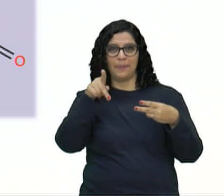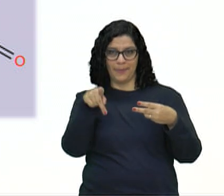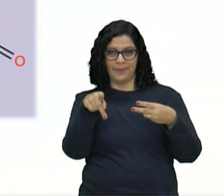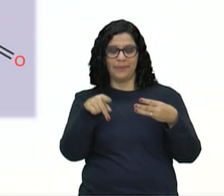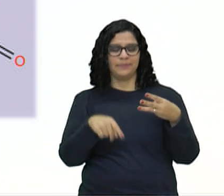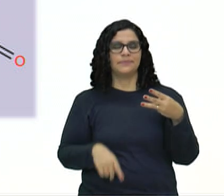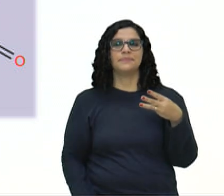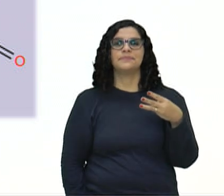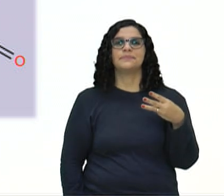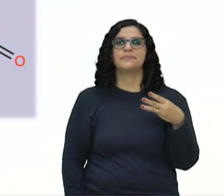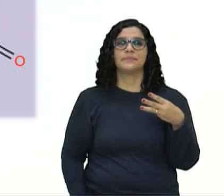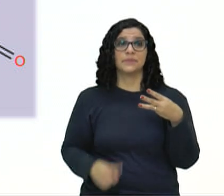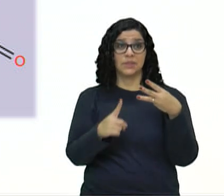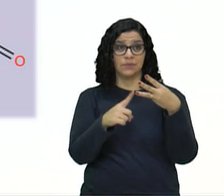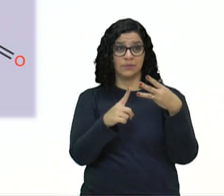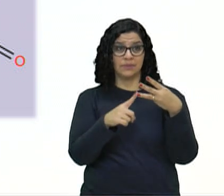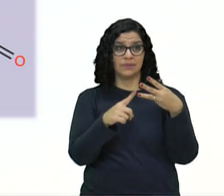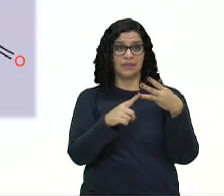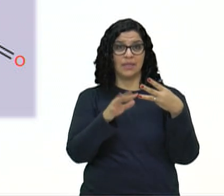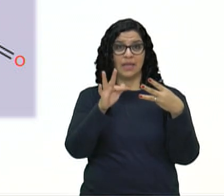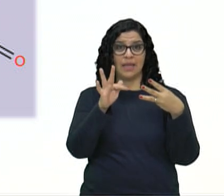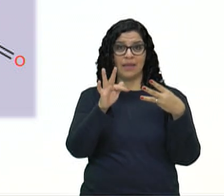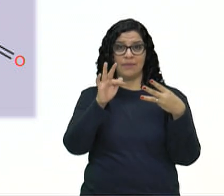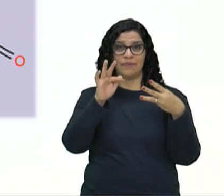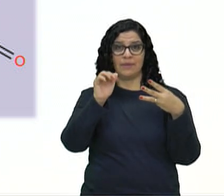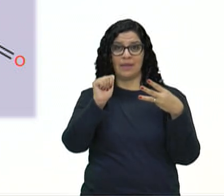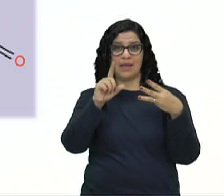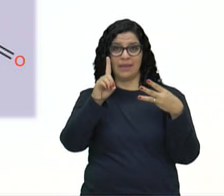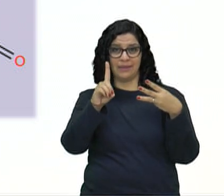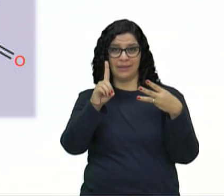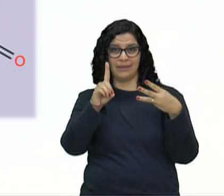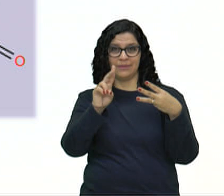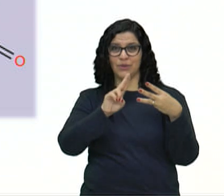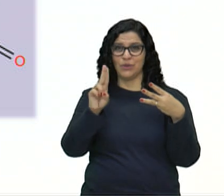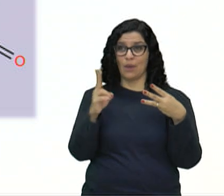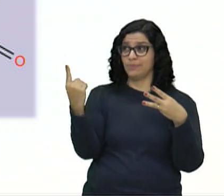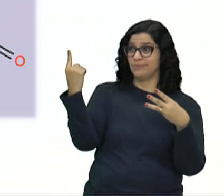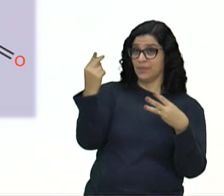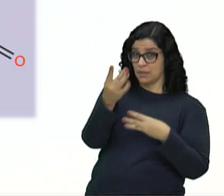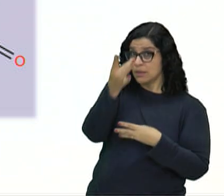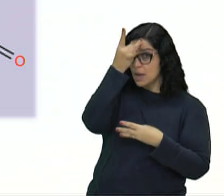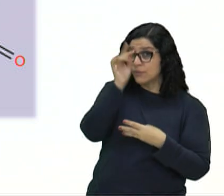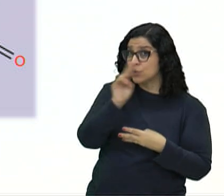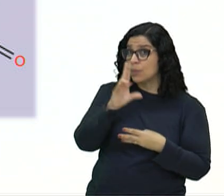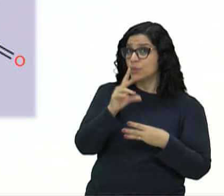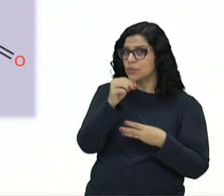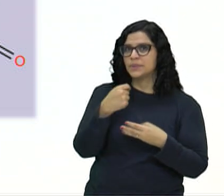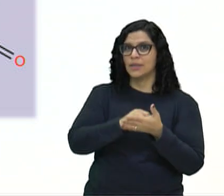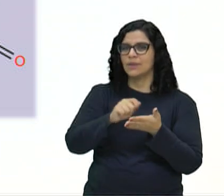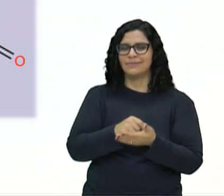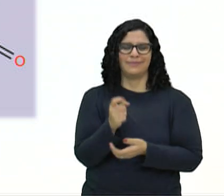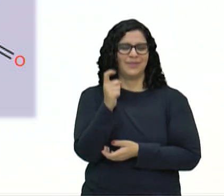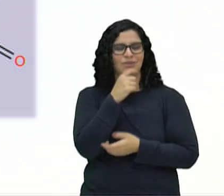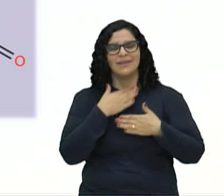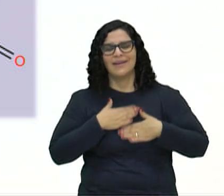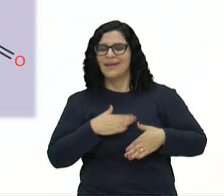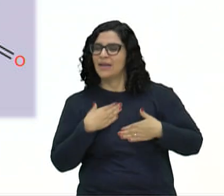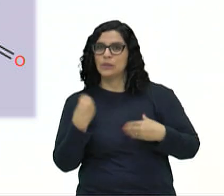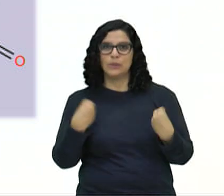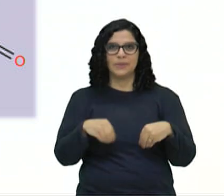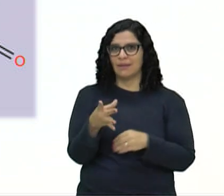dinucleotídeo, fosfato. Ou a flavina, adenina, dinucleotídeo. Gravou? Decorou? Tem que saber. Anotou? Não, mentira.